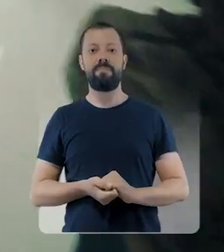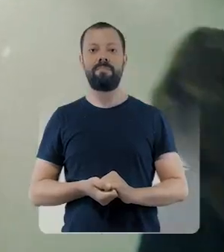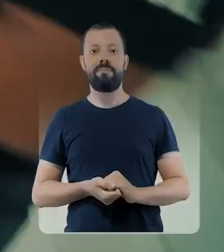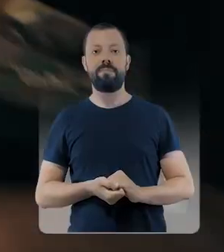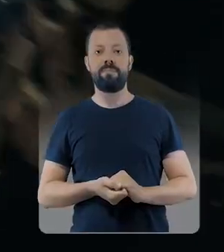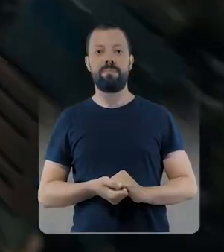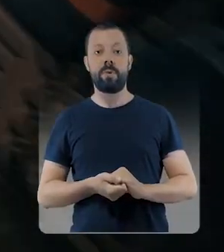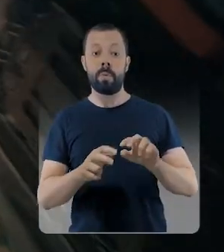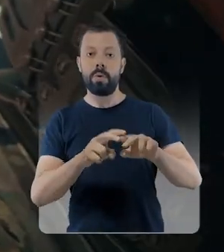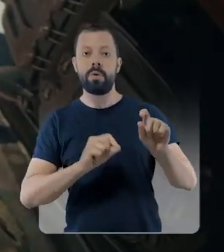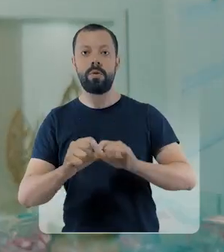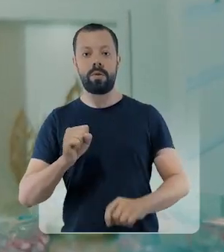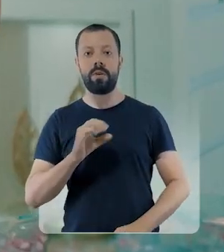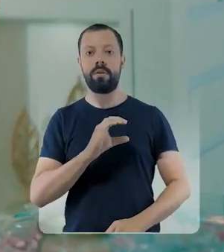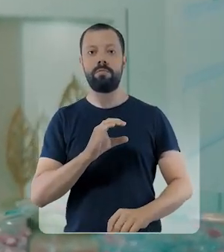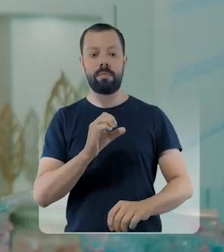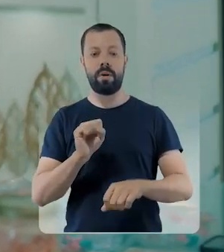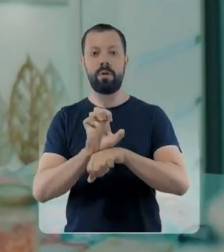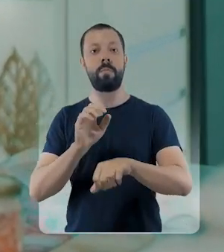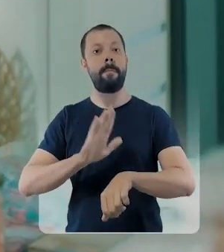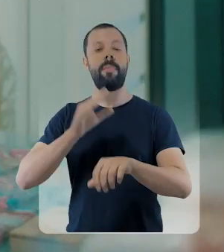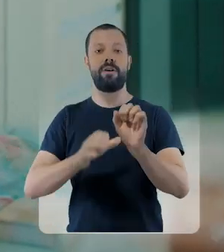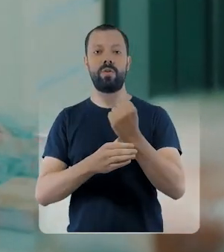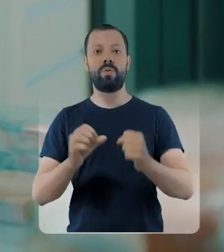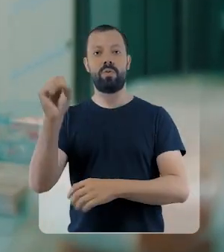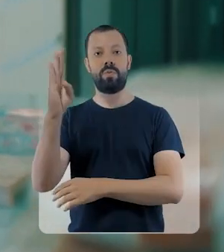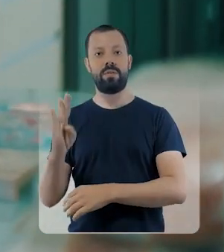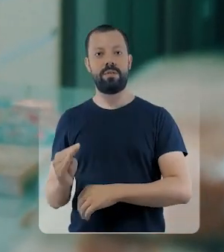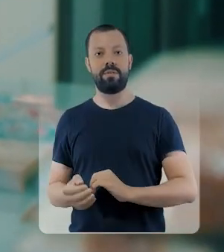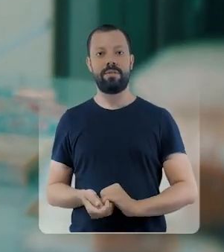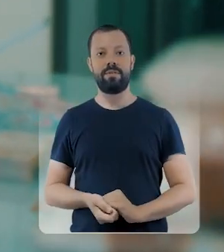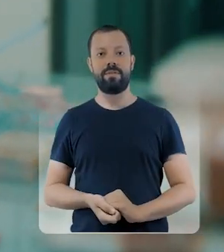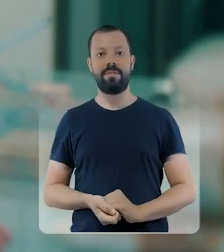Por isso, Santa Catarina é o estado mais seguro do Brasil.